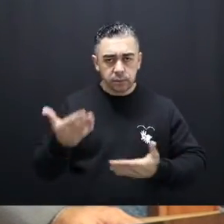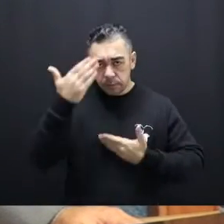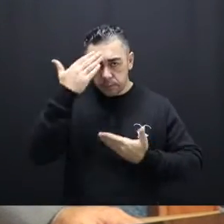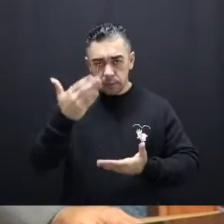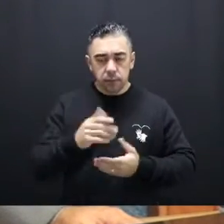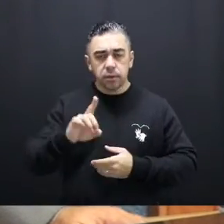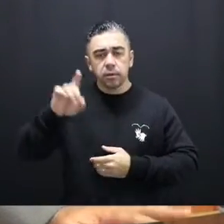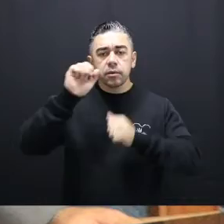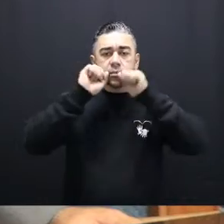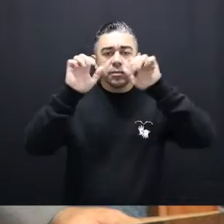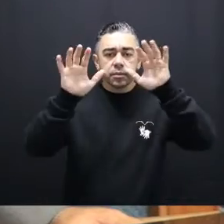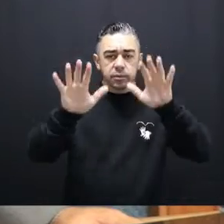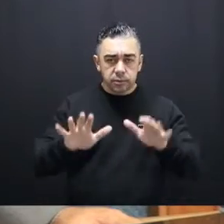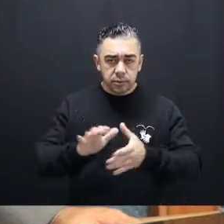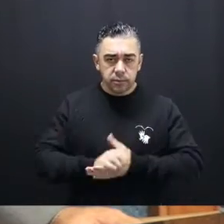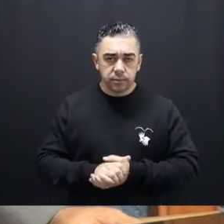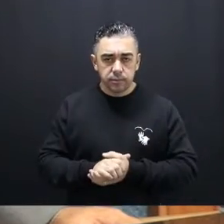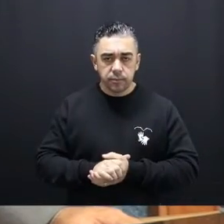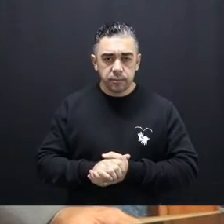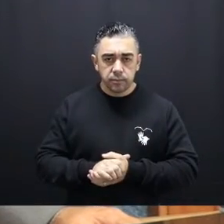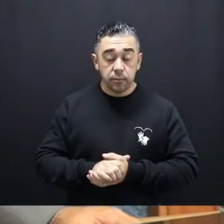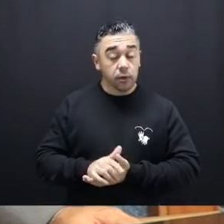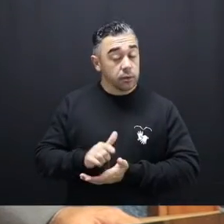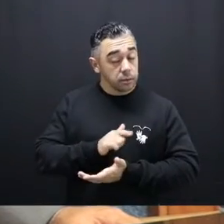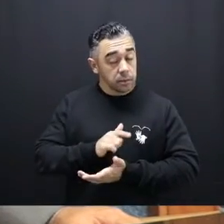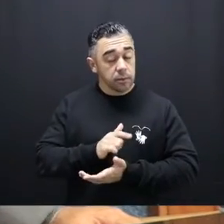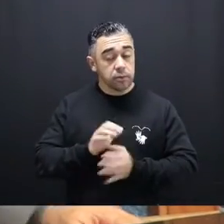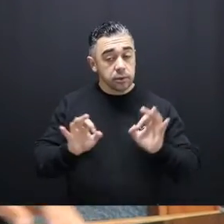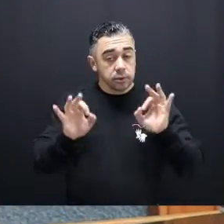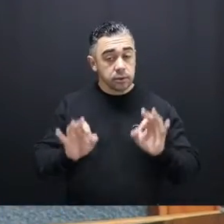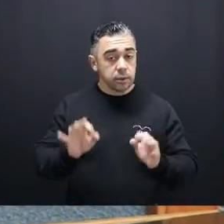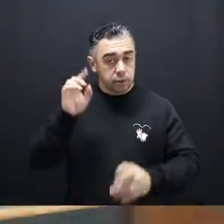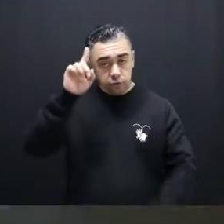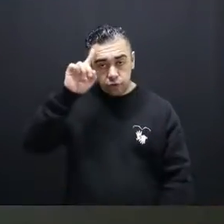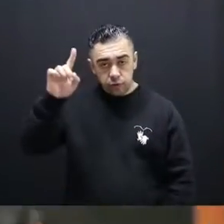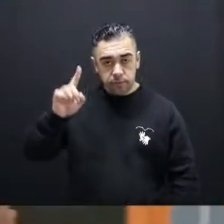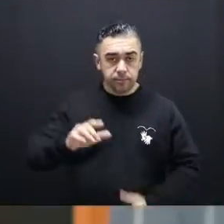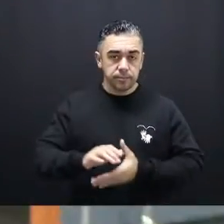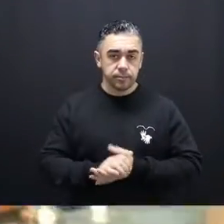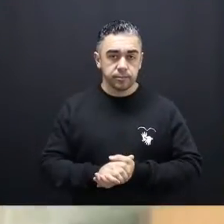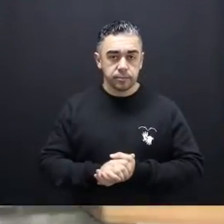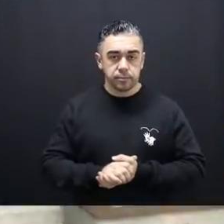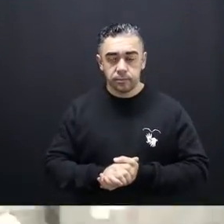e que Deus nos abençoe que tenhamos um excelente dia